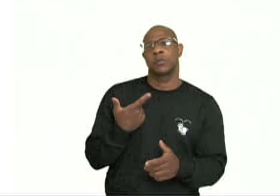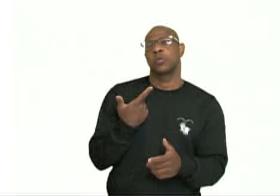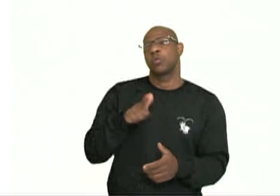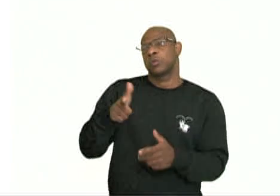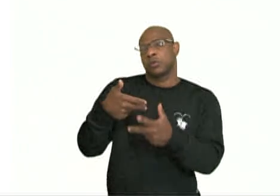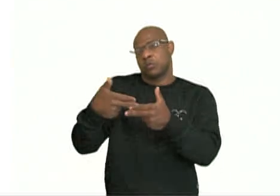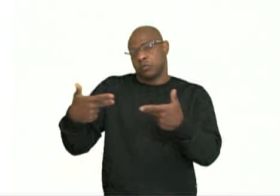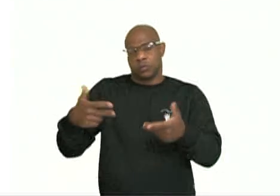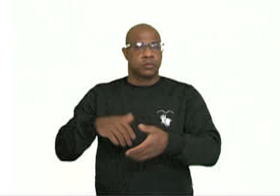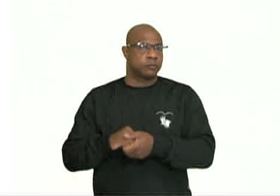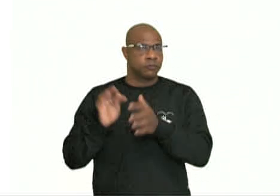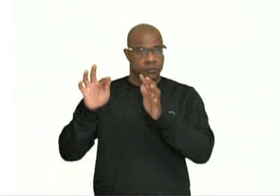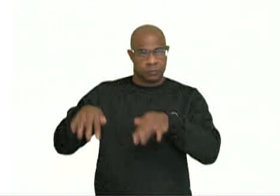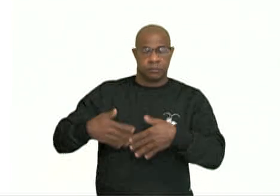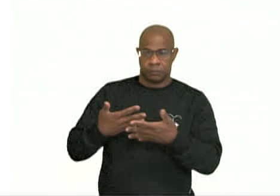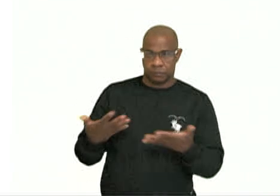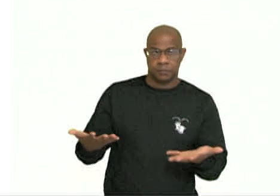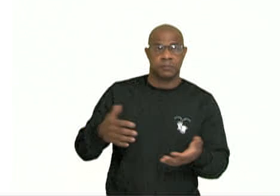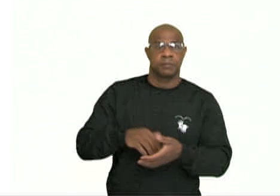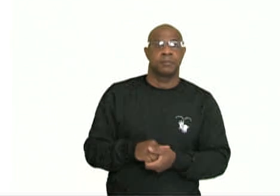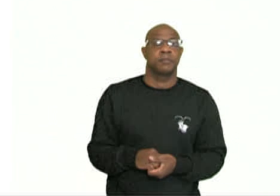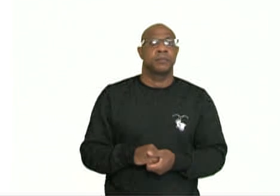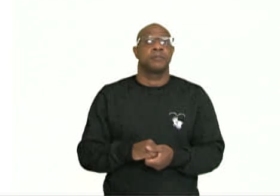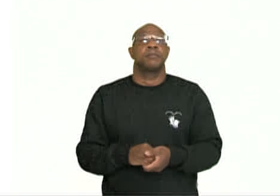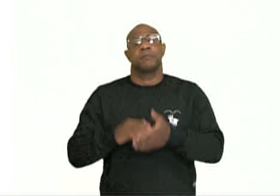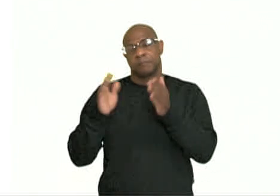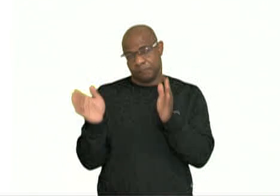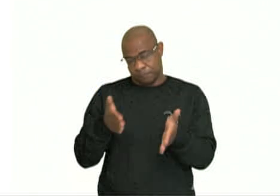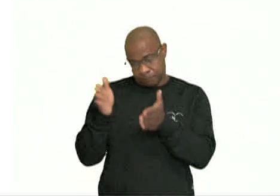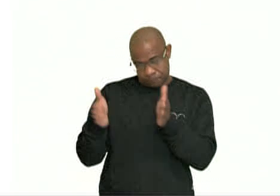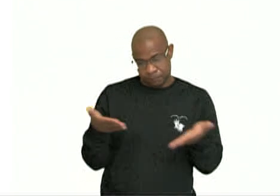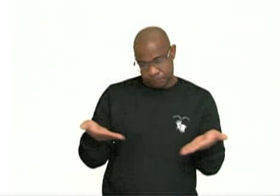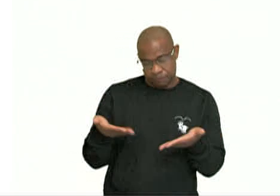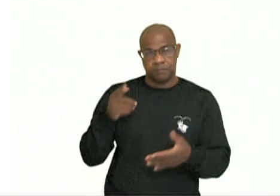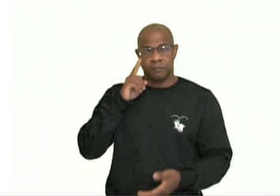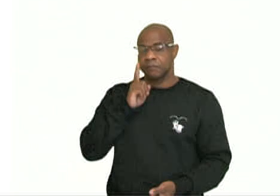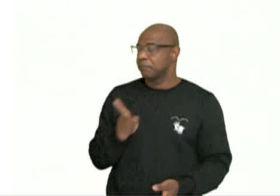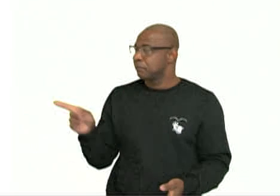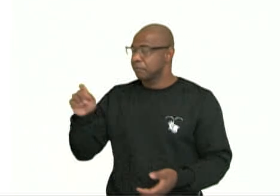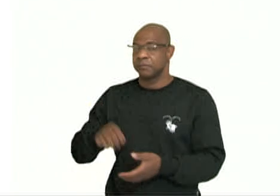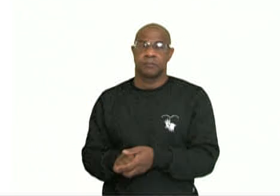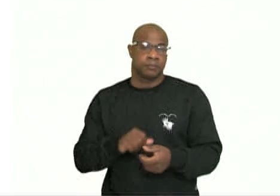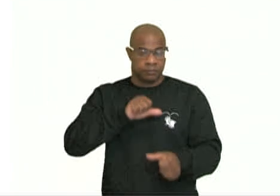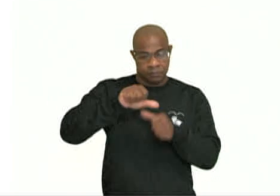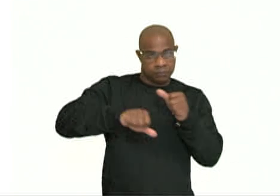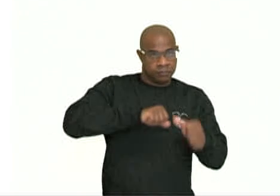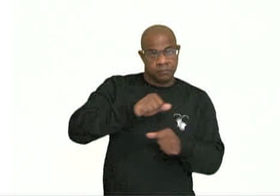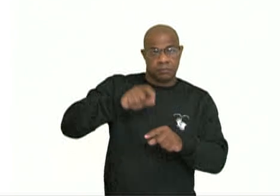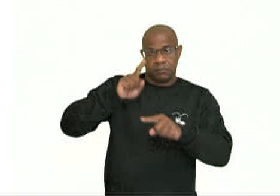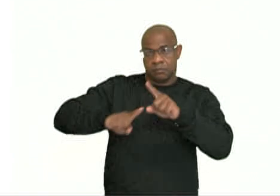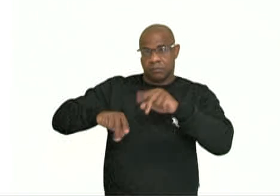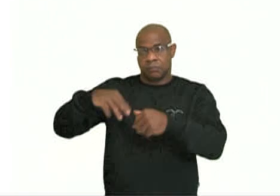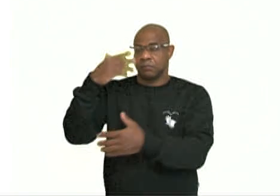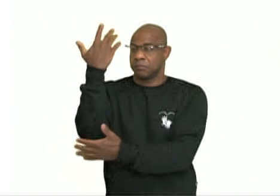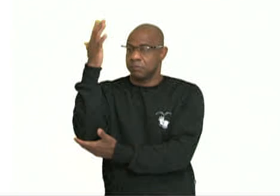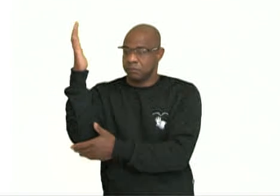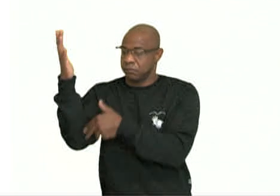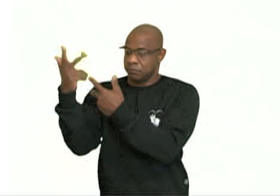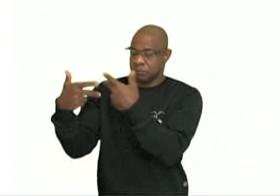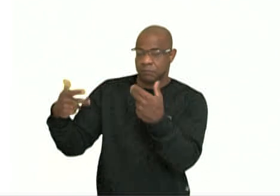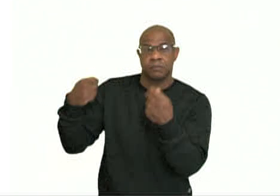finais. Meios de produção. Para a transformação da matéria-prima em bens, são necessários